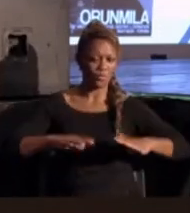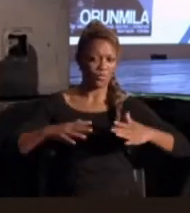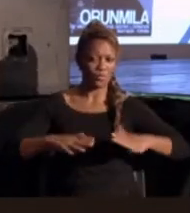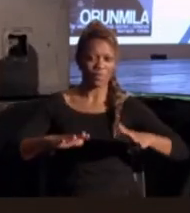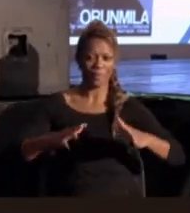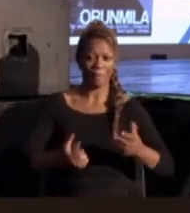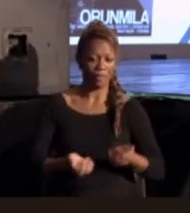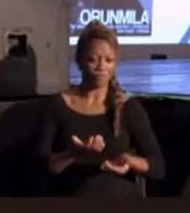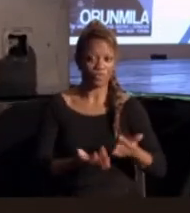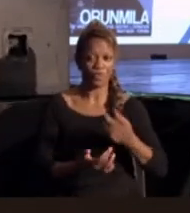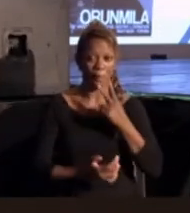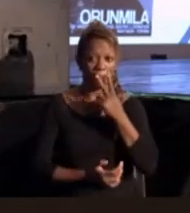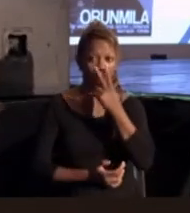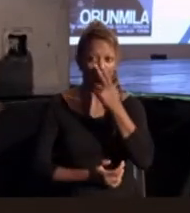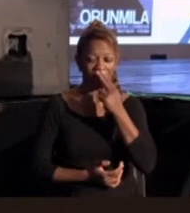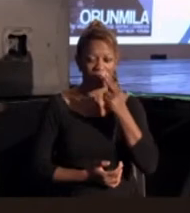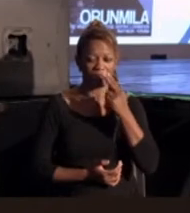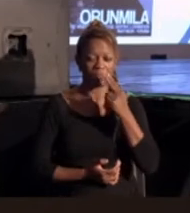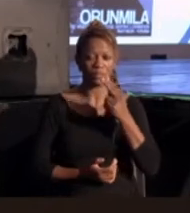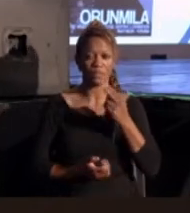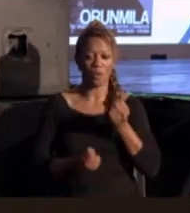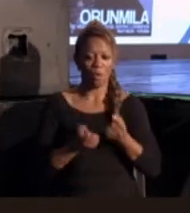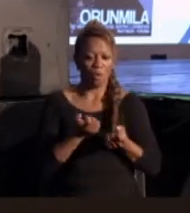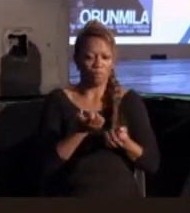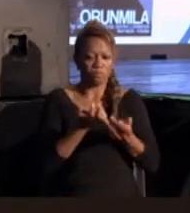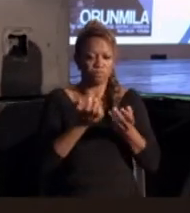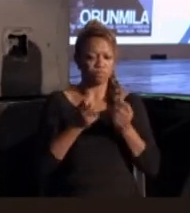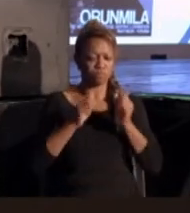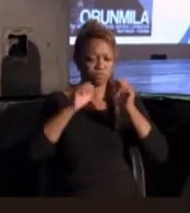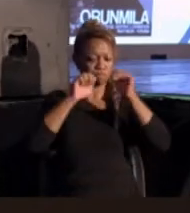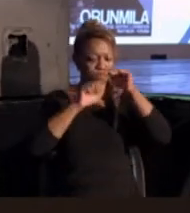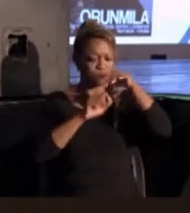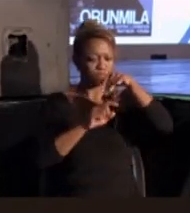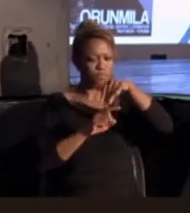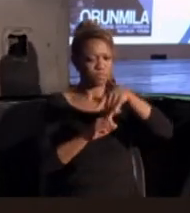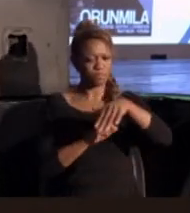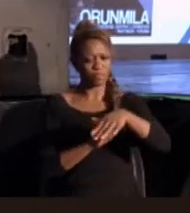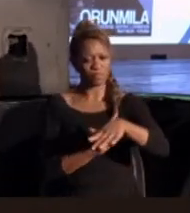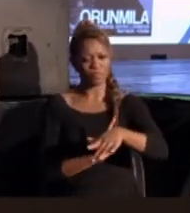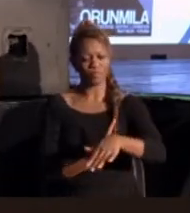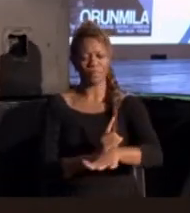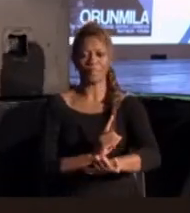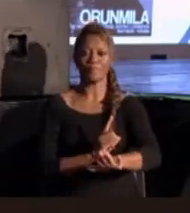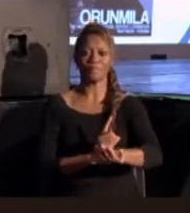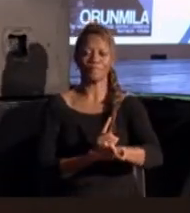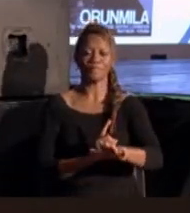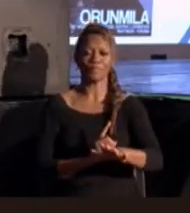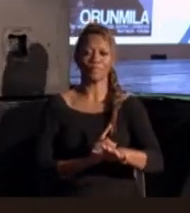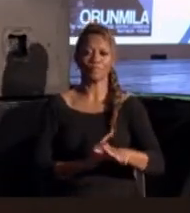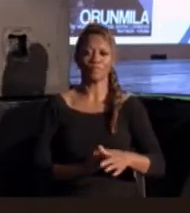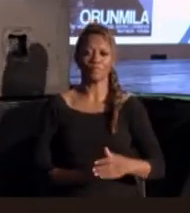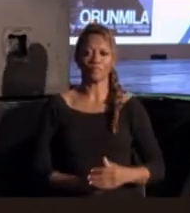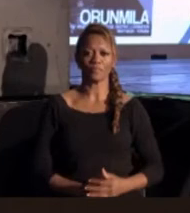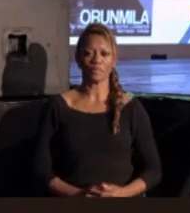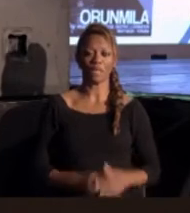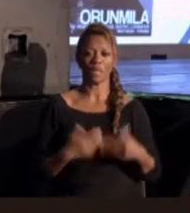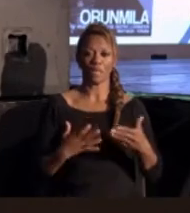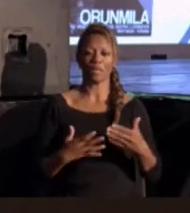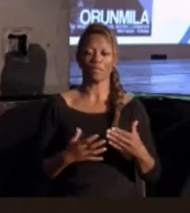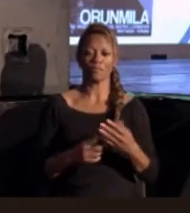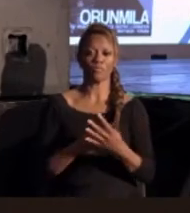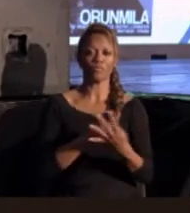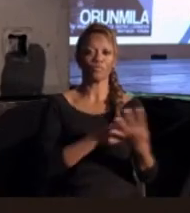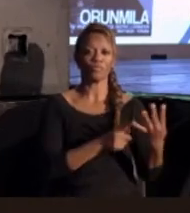O fogo pode ser um fogo vulcânico, o fogo da fogueira, ou o calor do fogo solar. Então, os